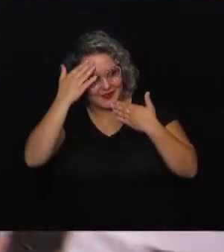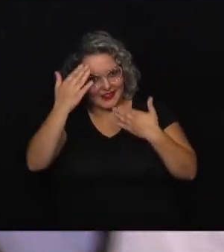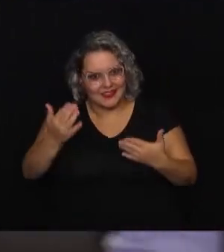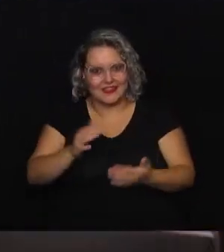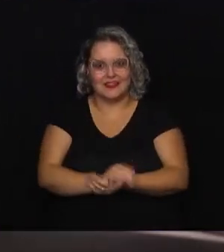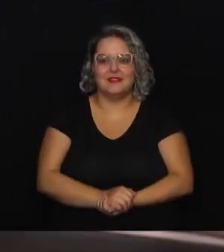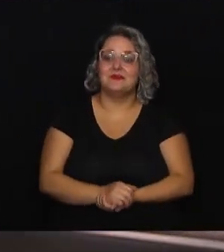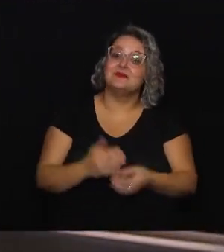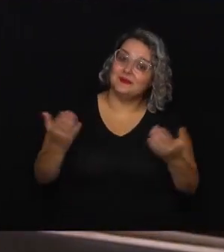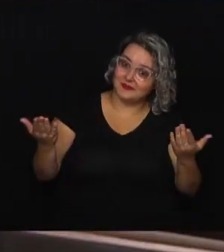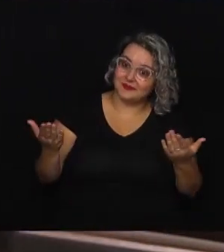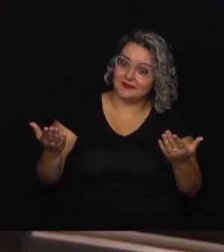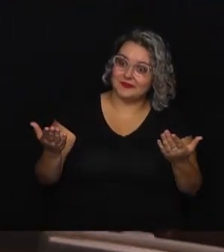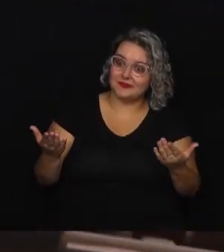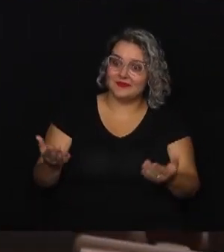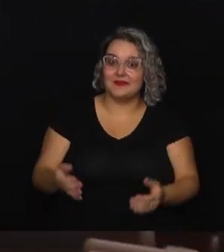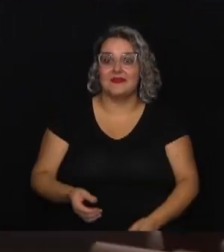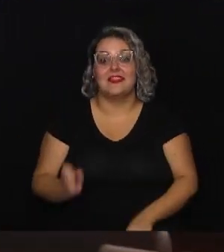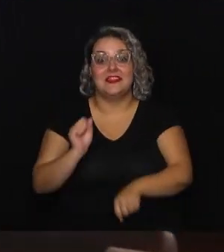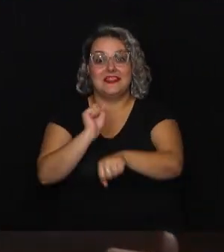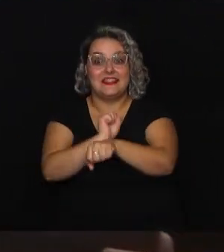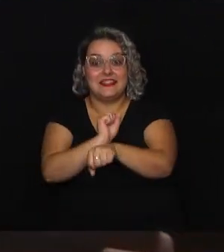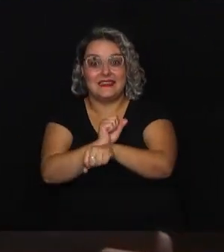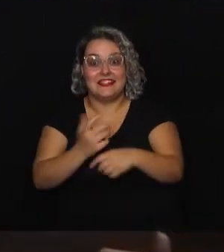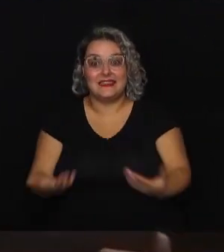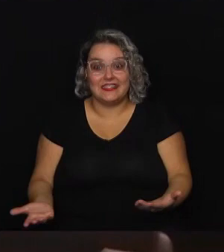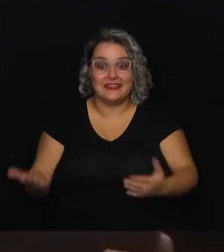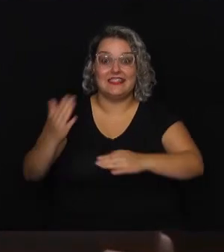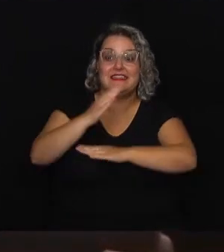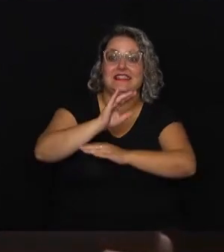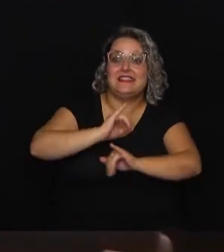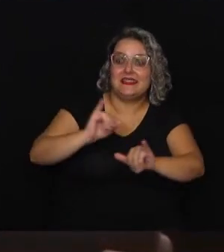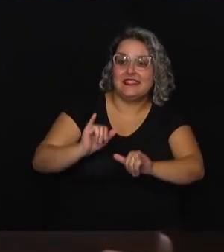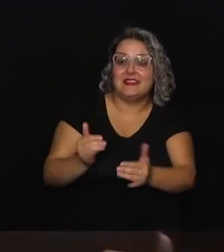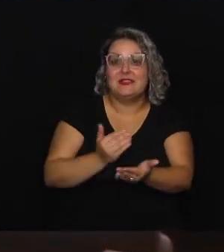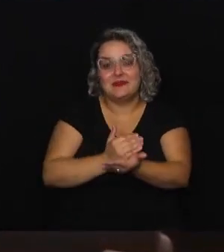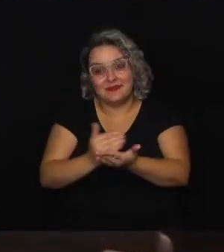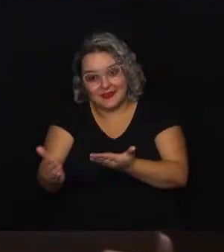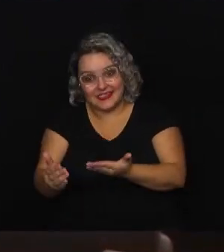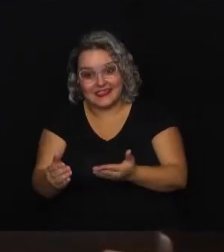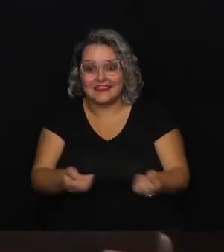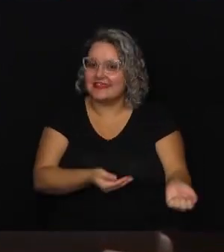Bom, é isso aí, o pessoal estava só esperando aqui o Câmara Notícia para começar a